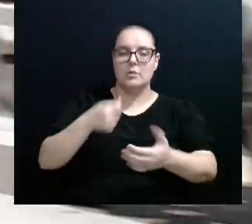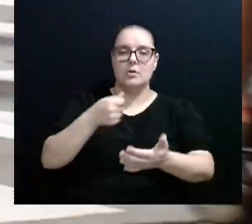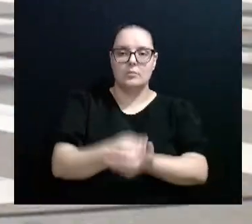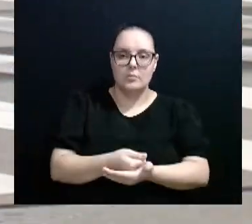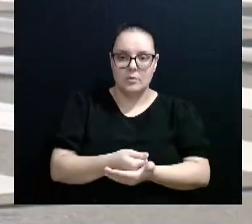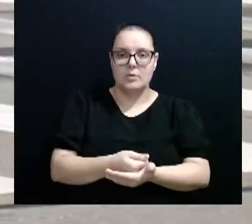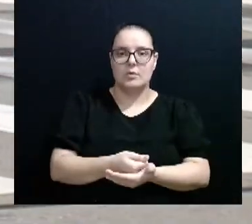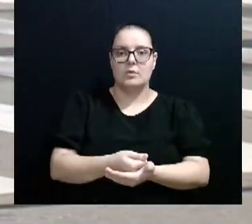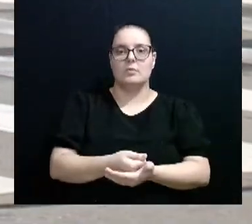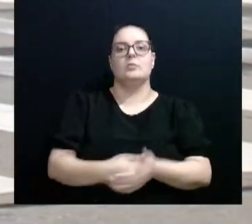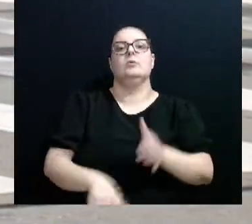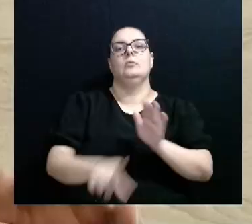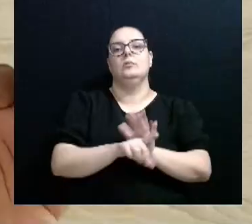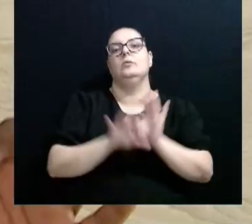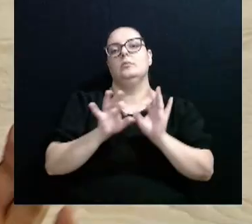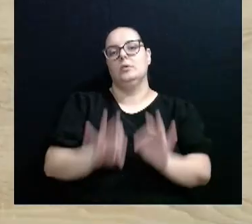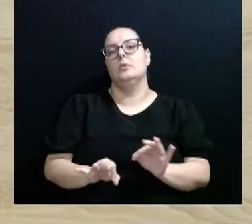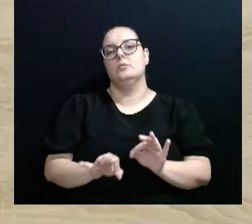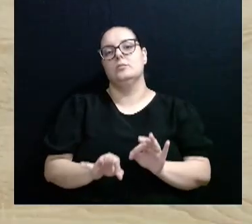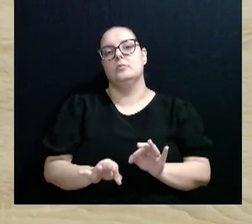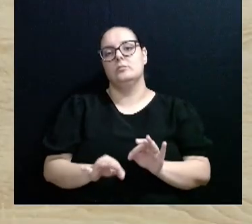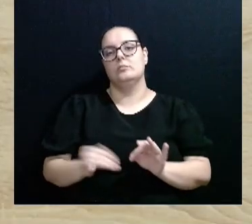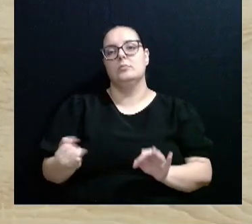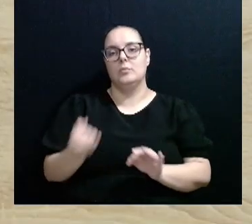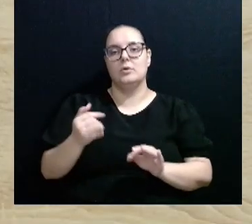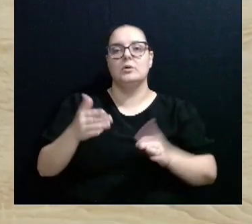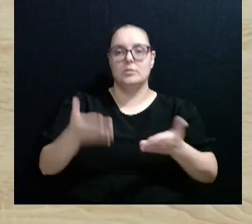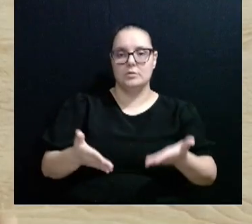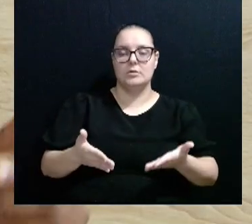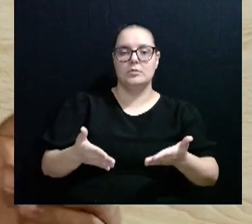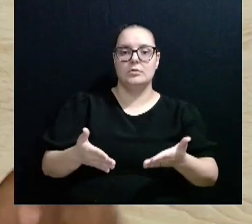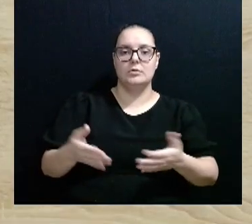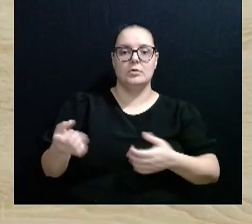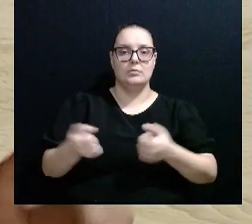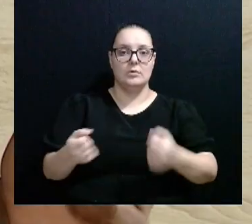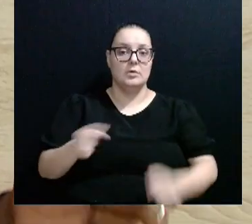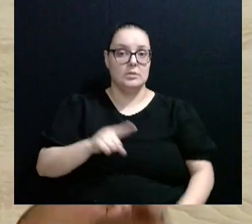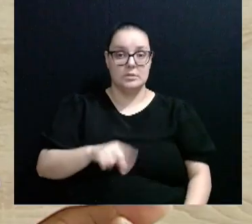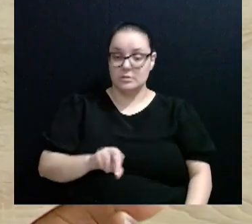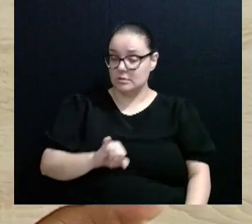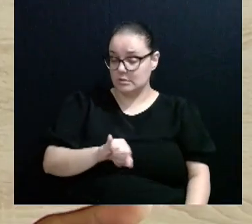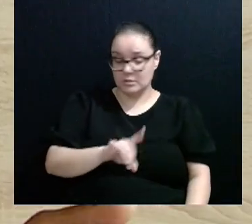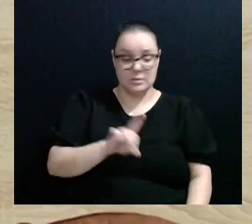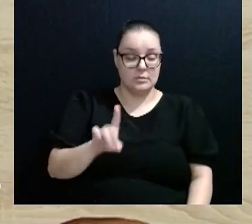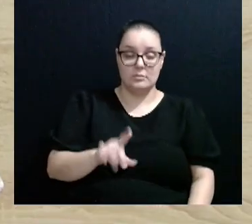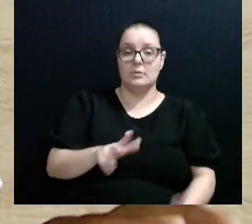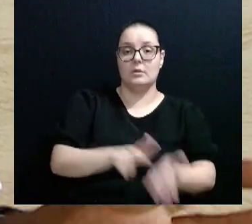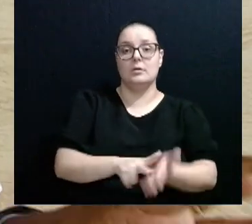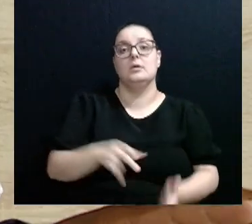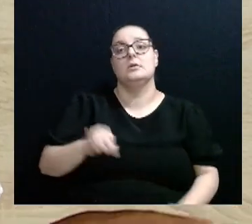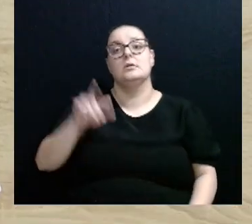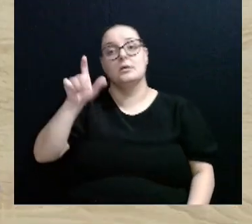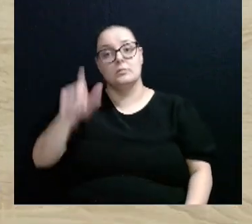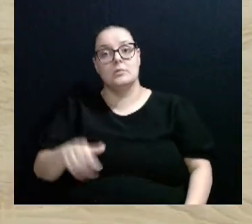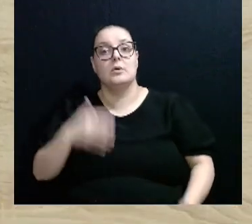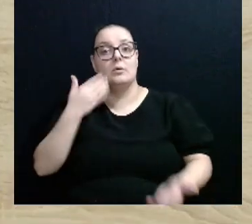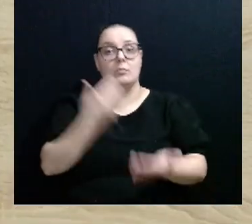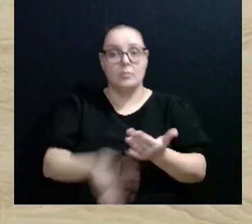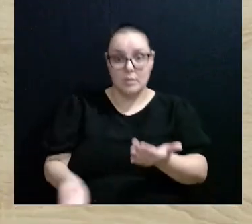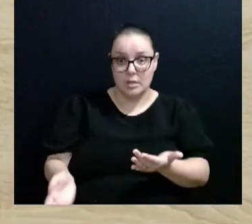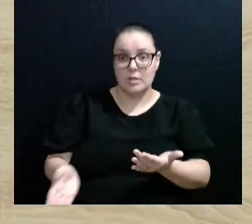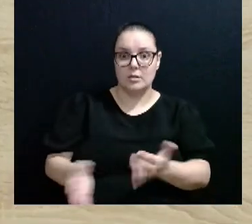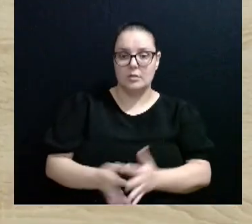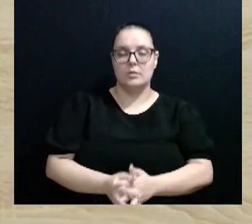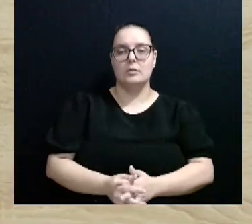legais pertinentes ao veículo. Sem estar regularizado, o benefício não funciona. E se a pessoa perdeu o benefício por não